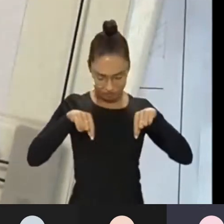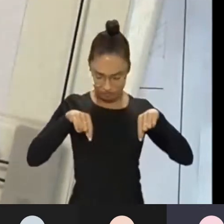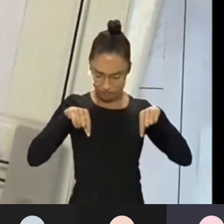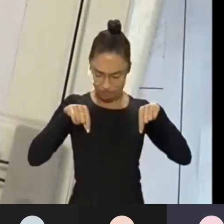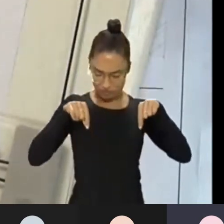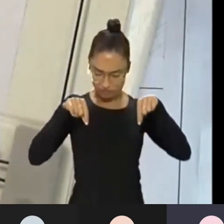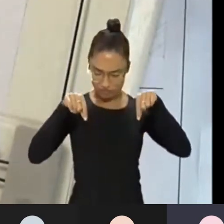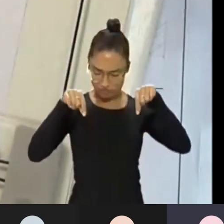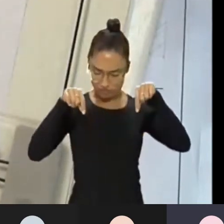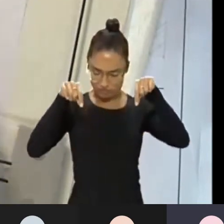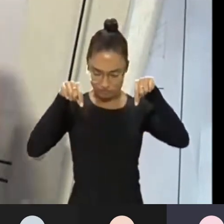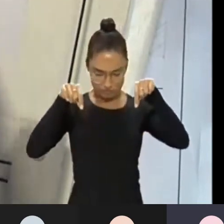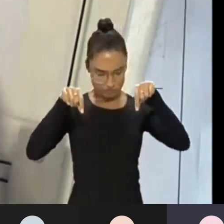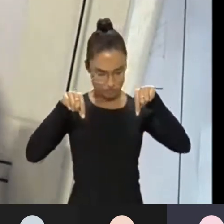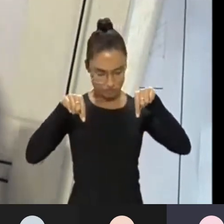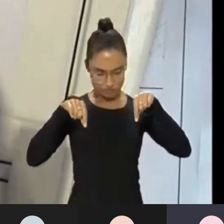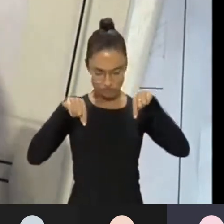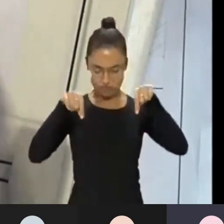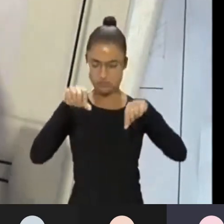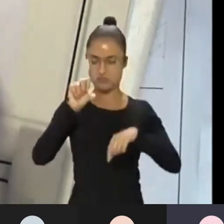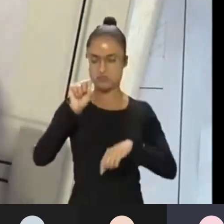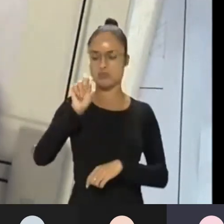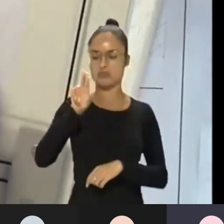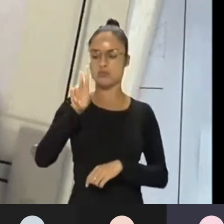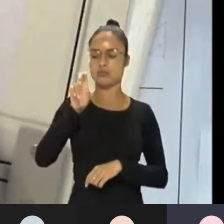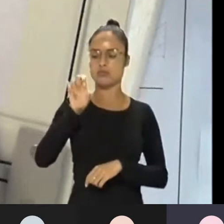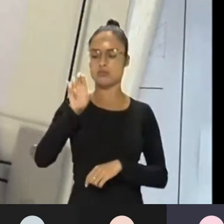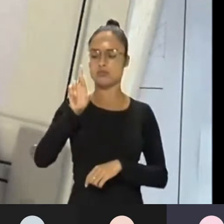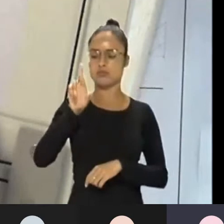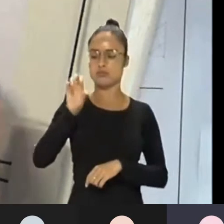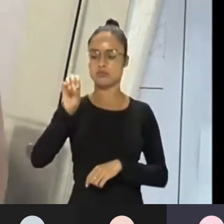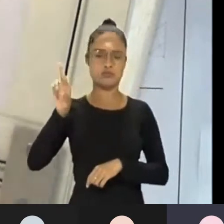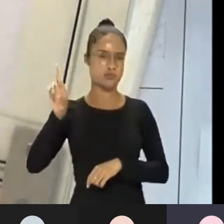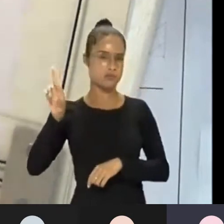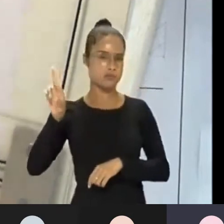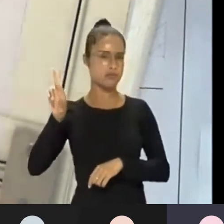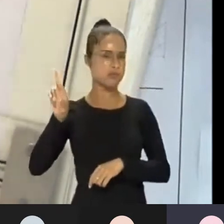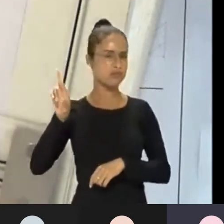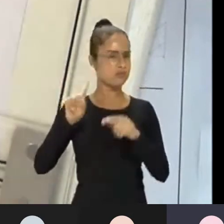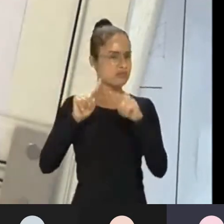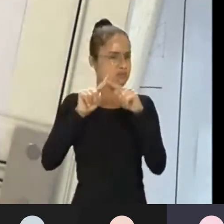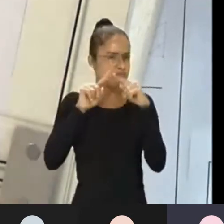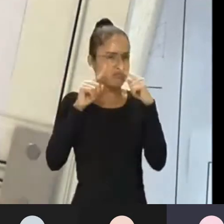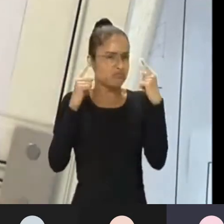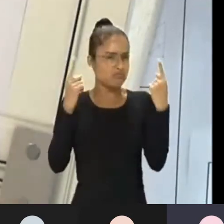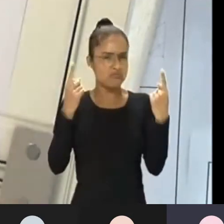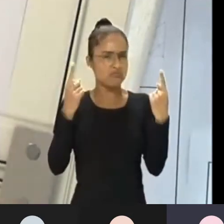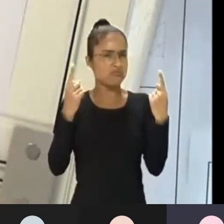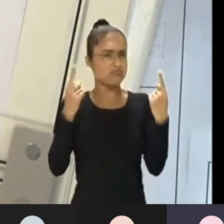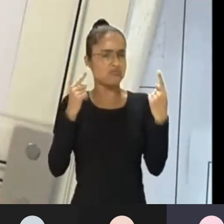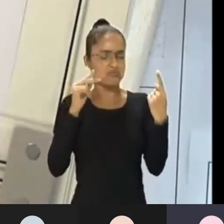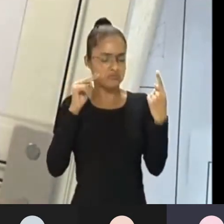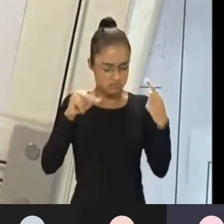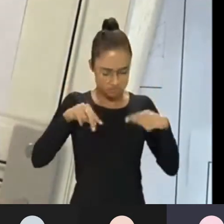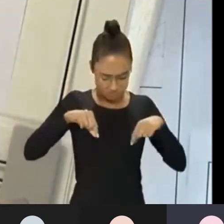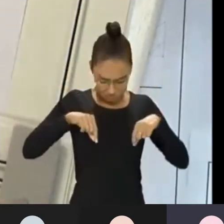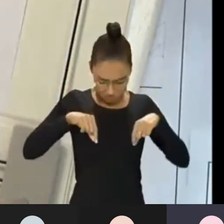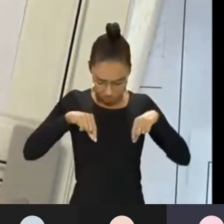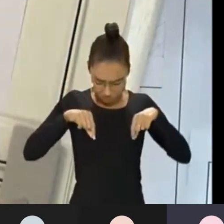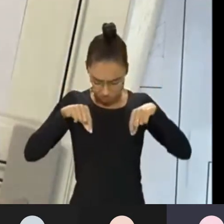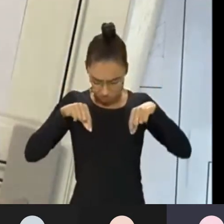dessa vista superior. Ah, mas e que eu que eu tenho que